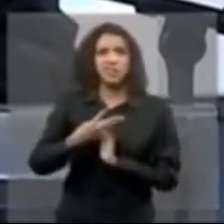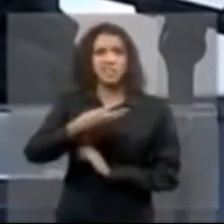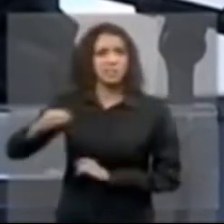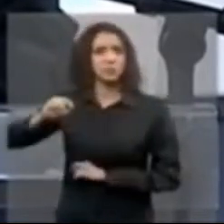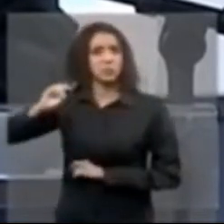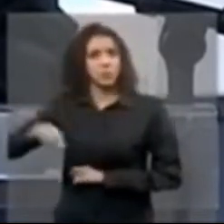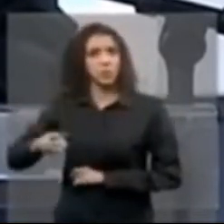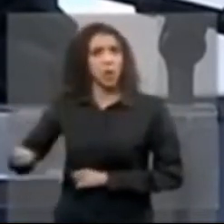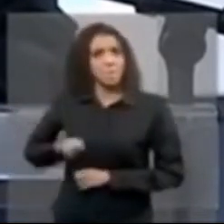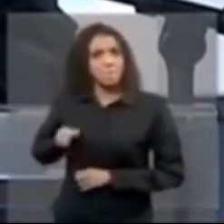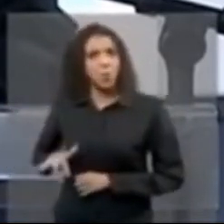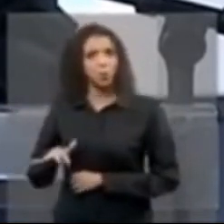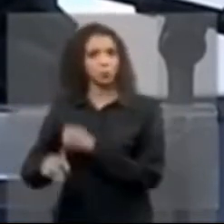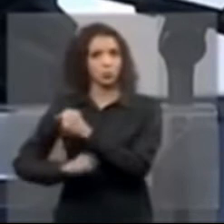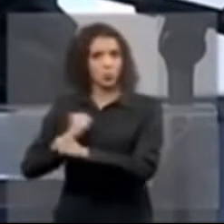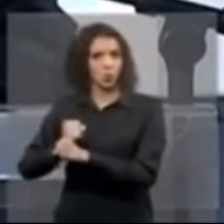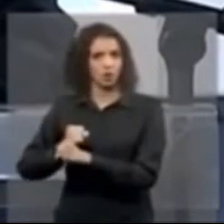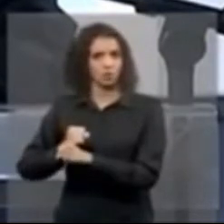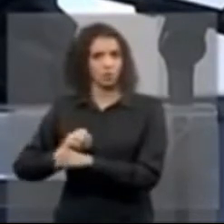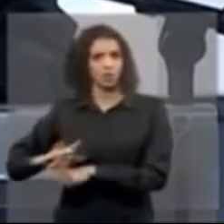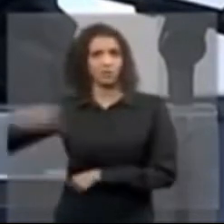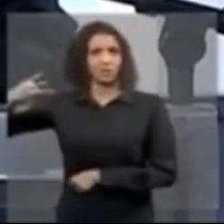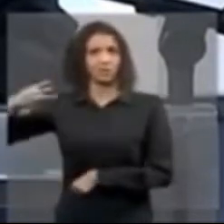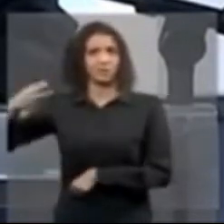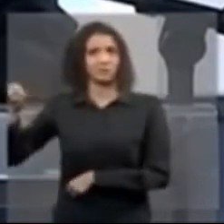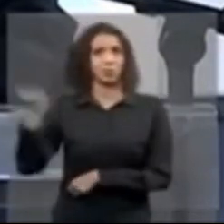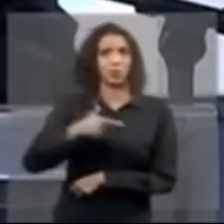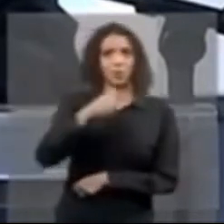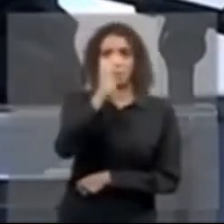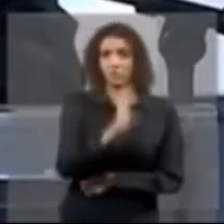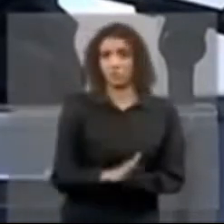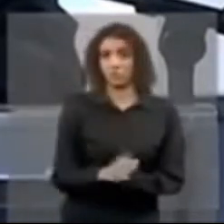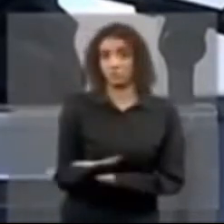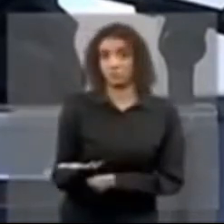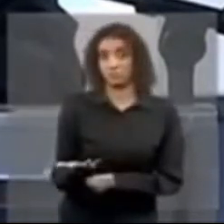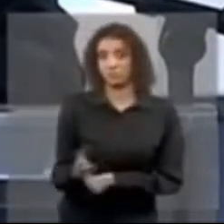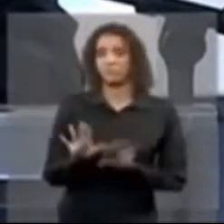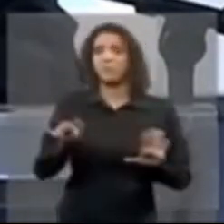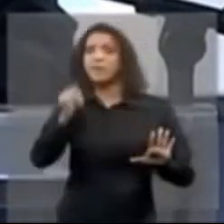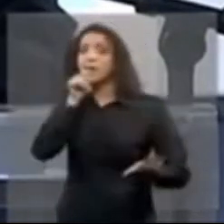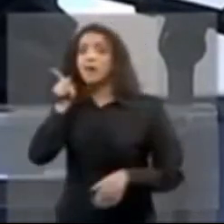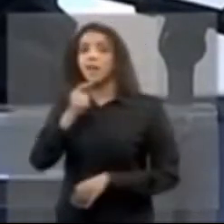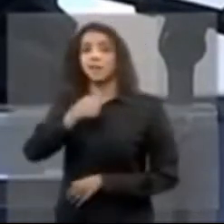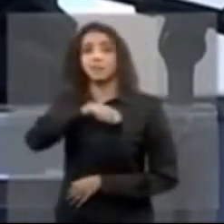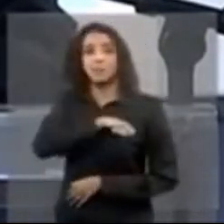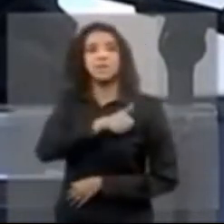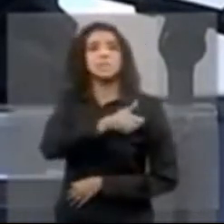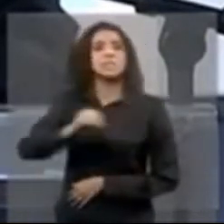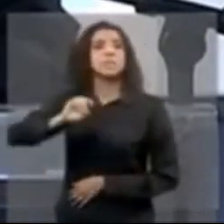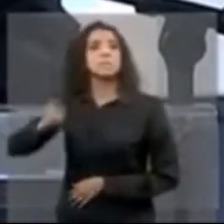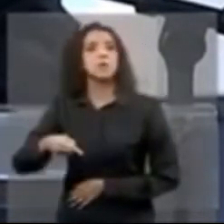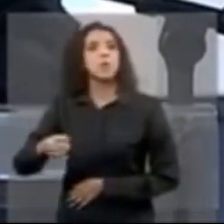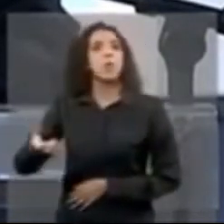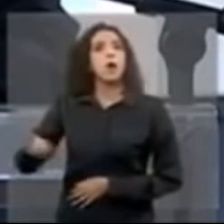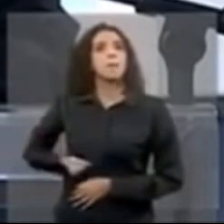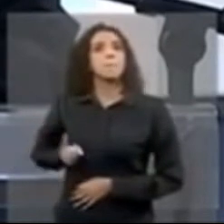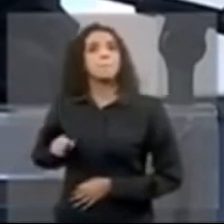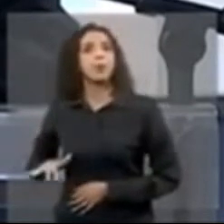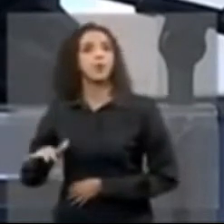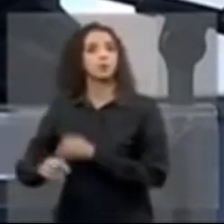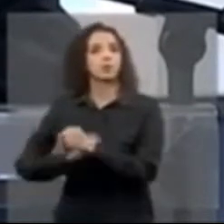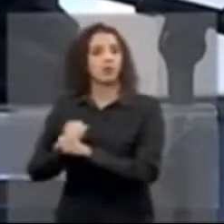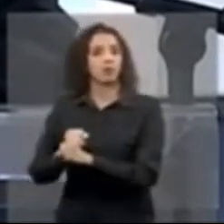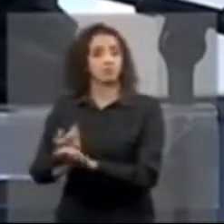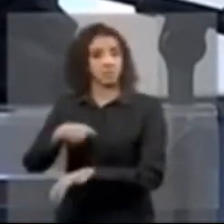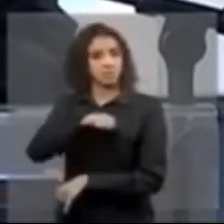ano, 3 vezes mais que o Brasil. Na Espanha, se praticam 100 mil abortos por ano. A